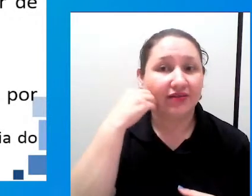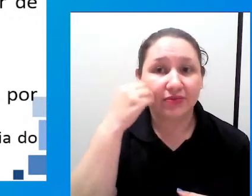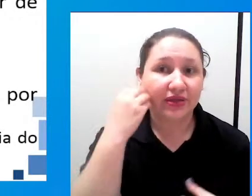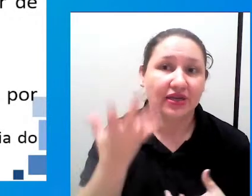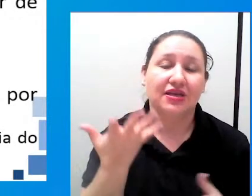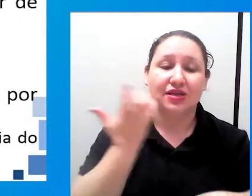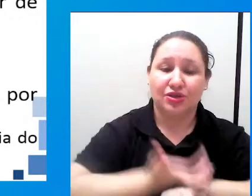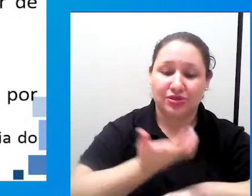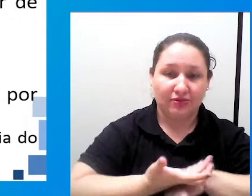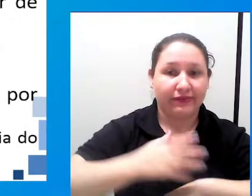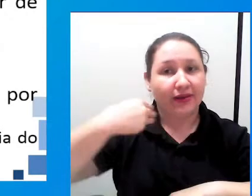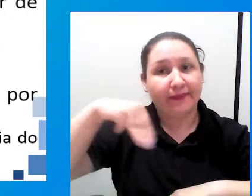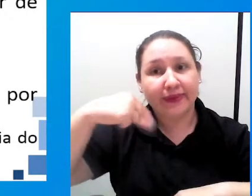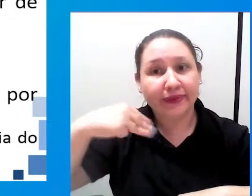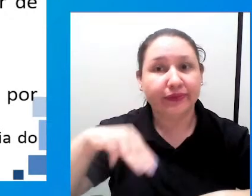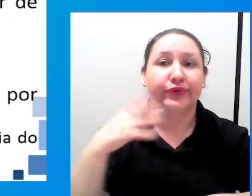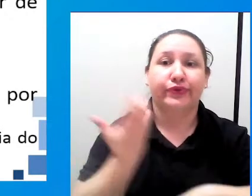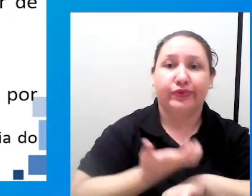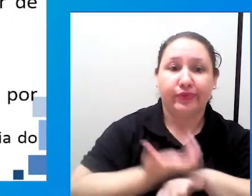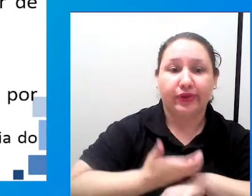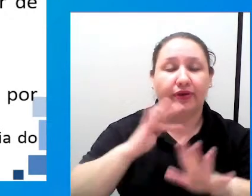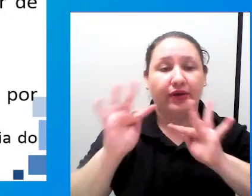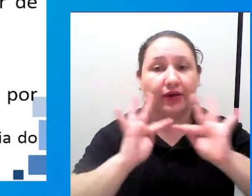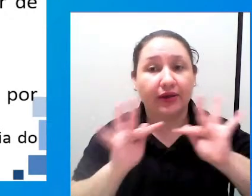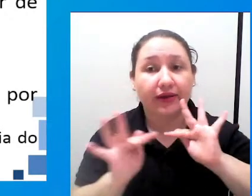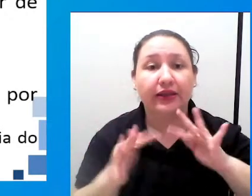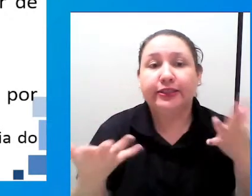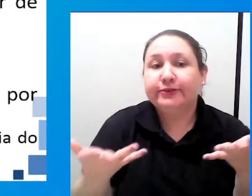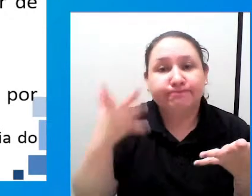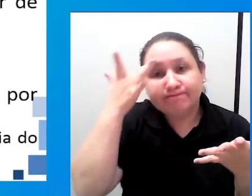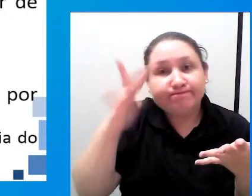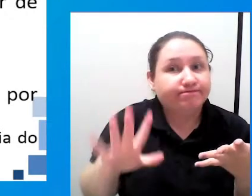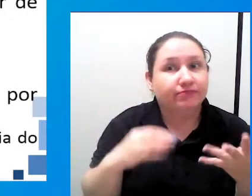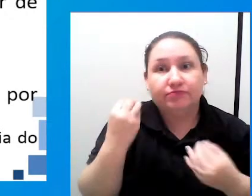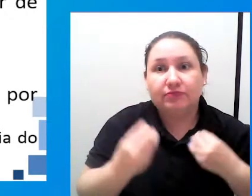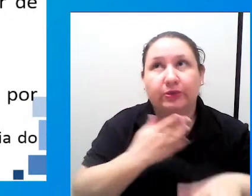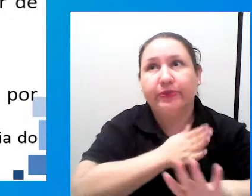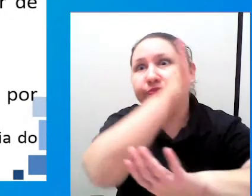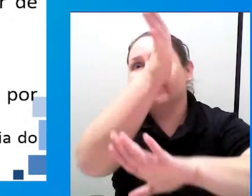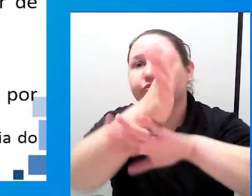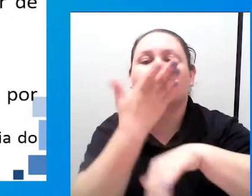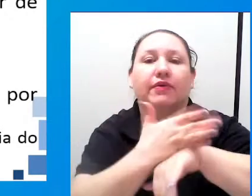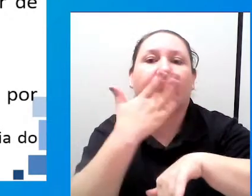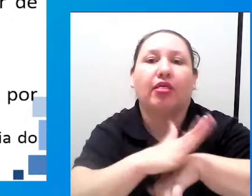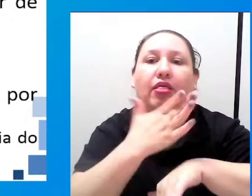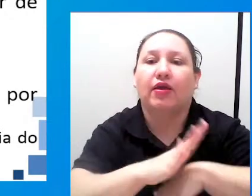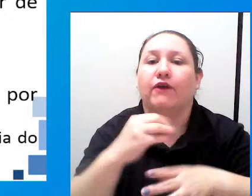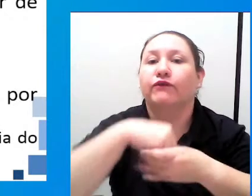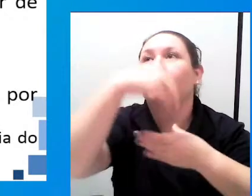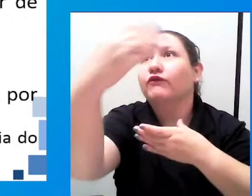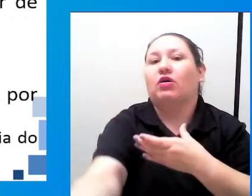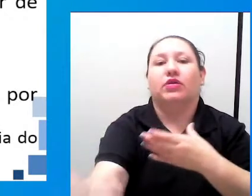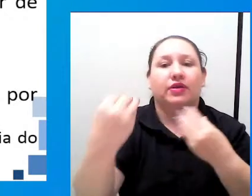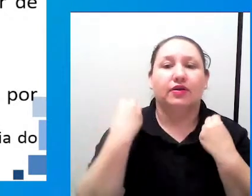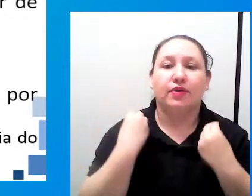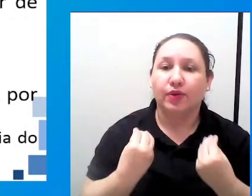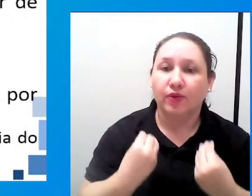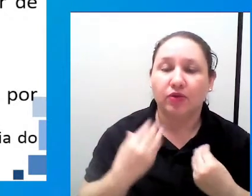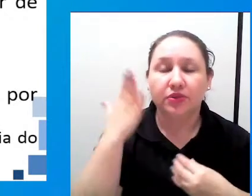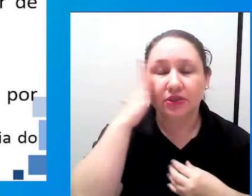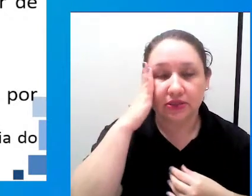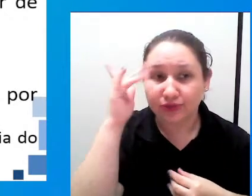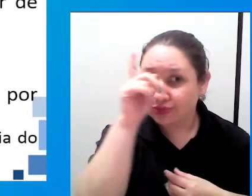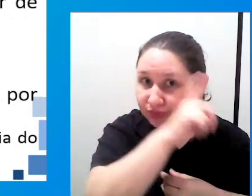própria metodologia científica, que são algumas disciplinas que não são tão práticas, como é que eles iam extensionar a sua